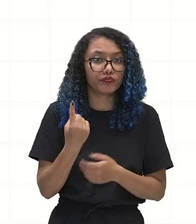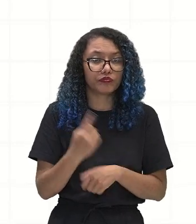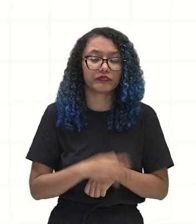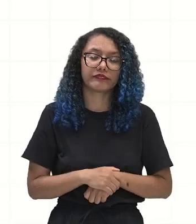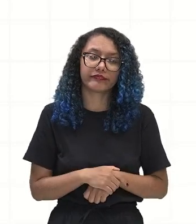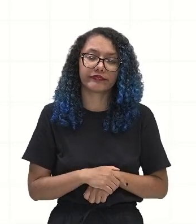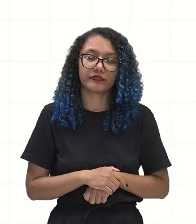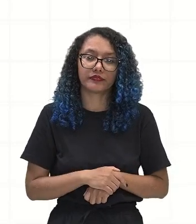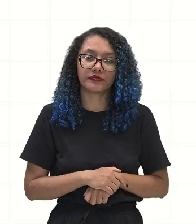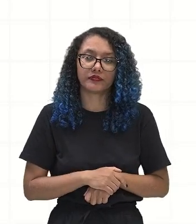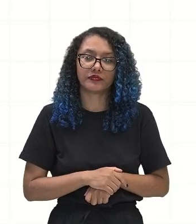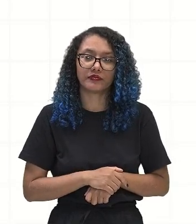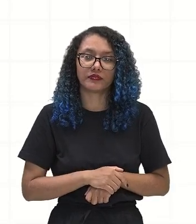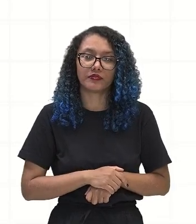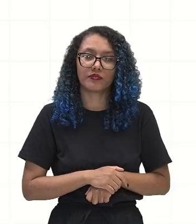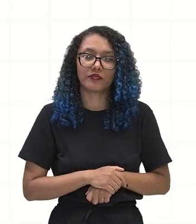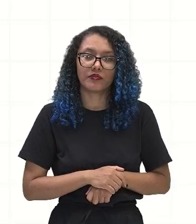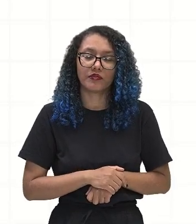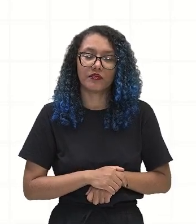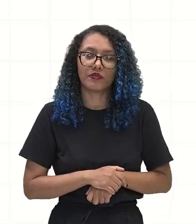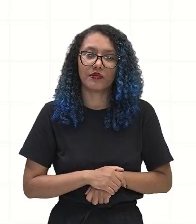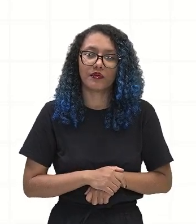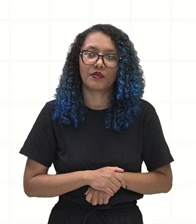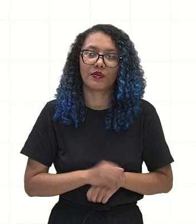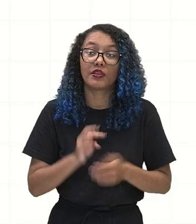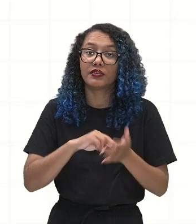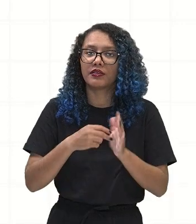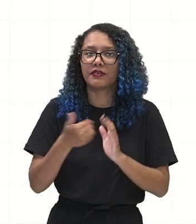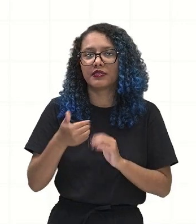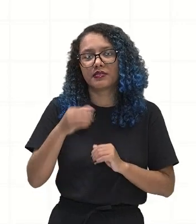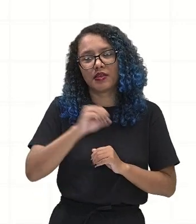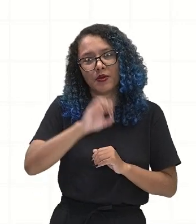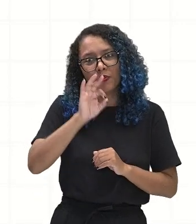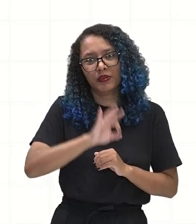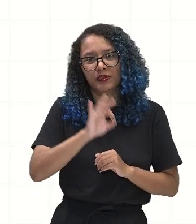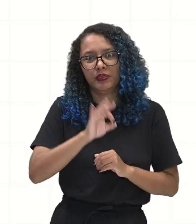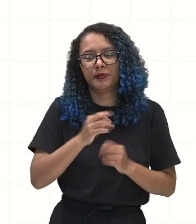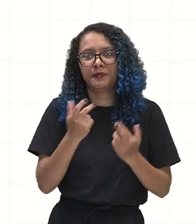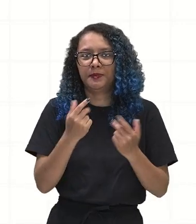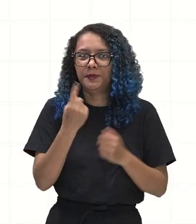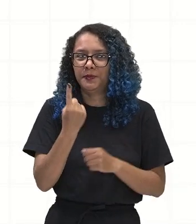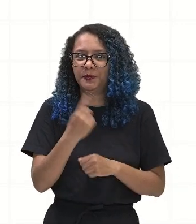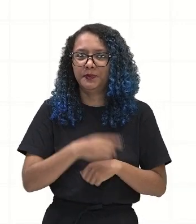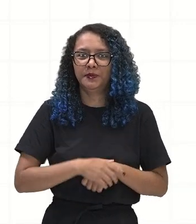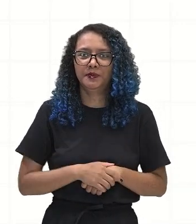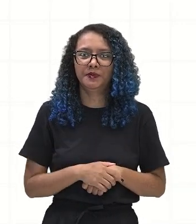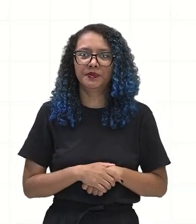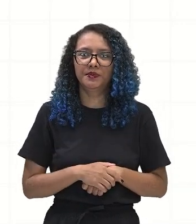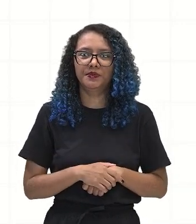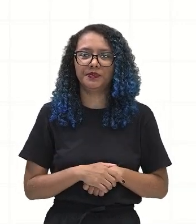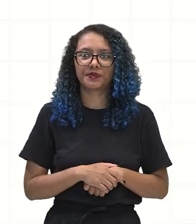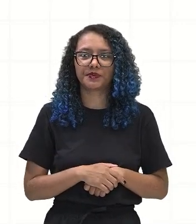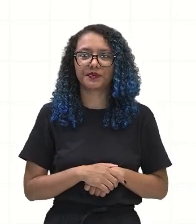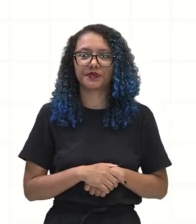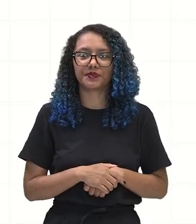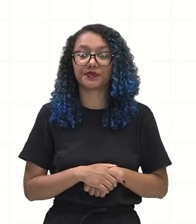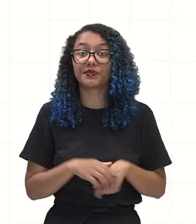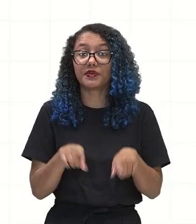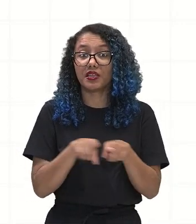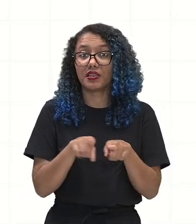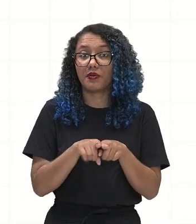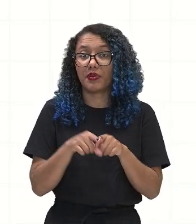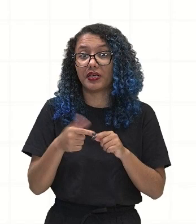Tá? Então, 100% é igual a 1. E aí nós temos o 200%.